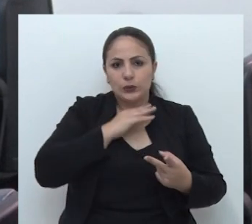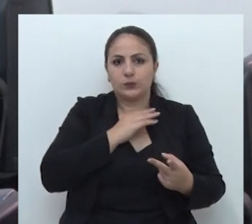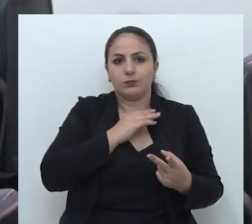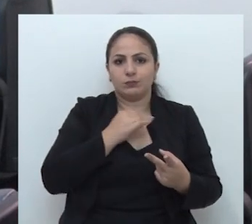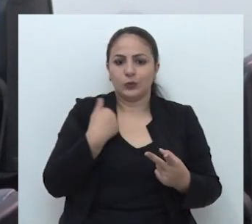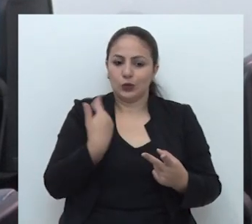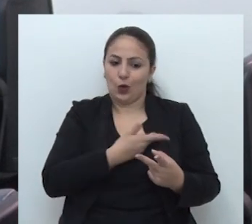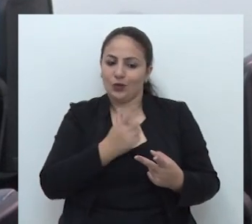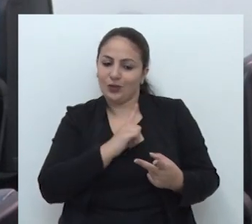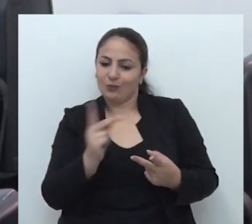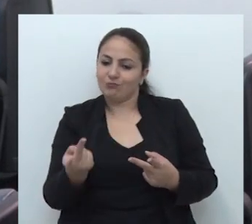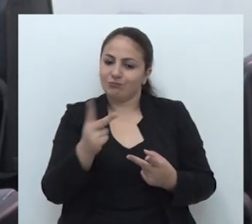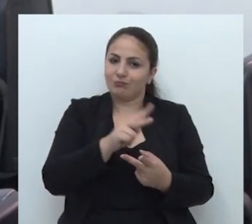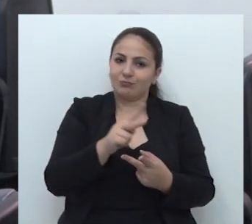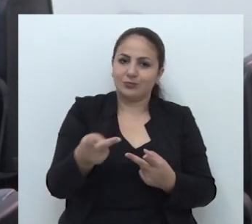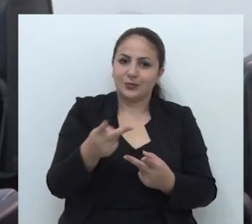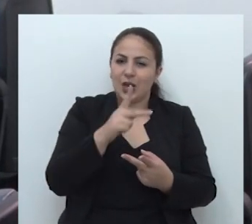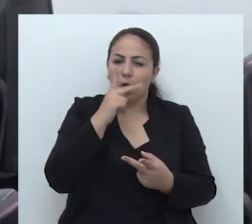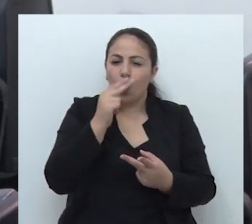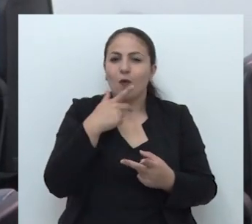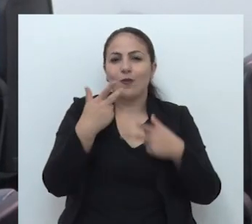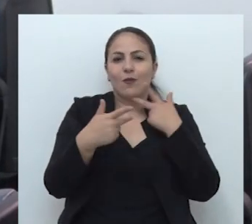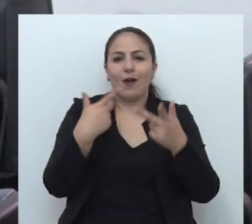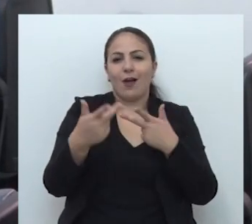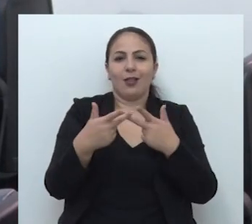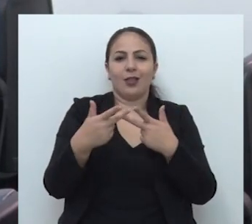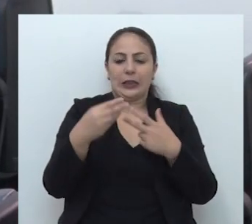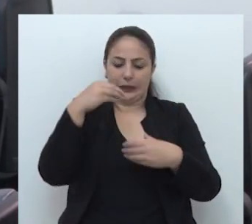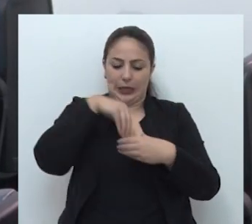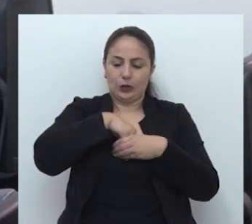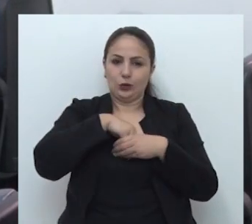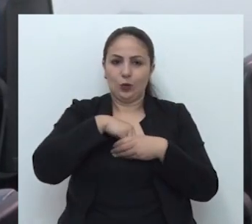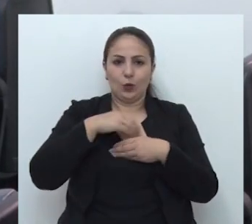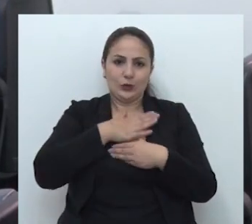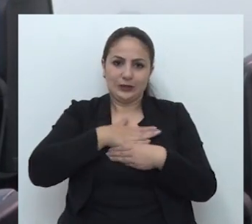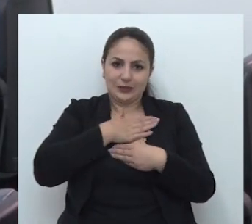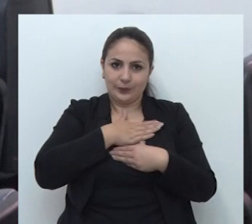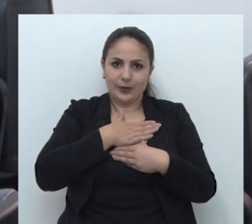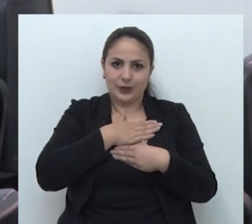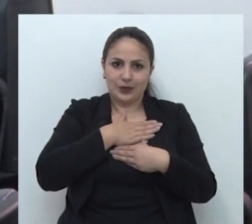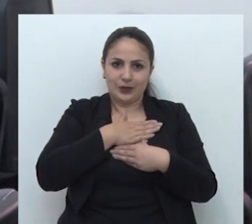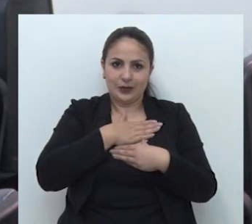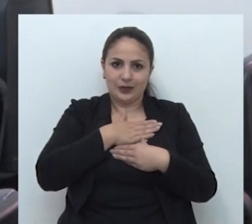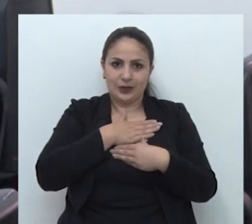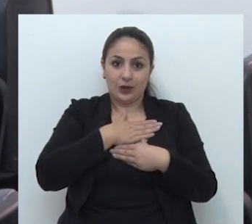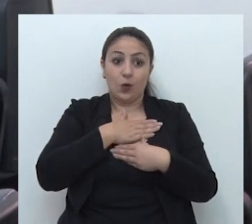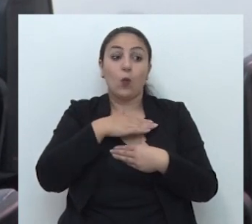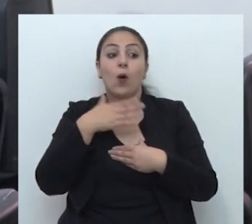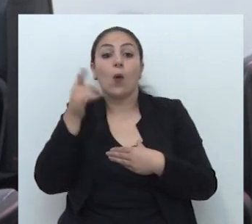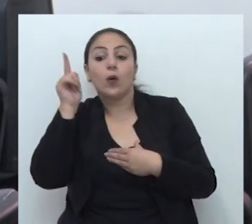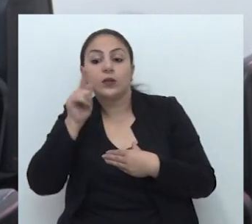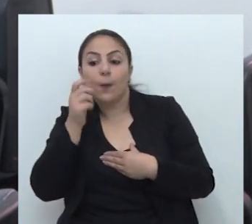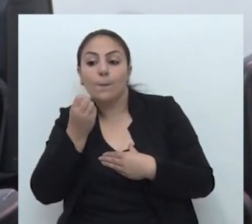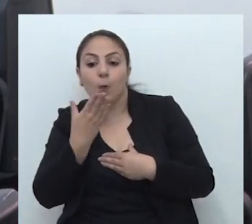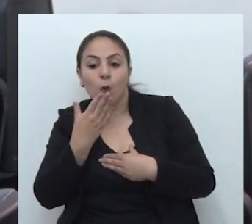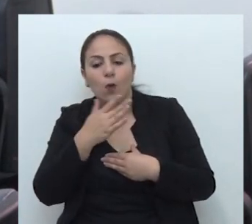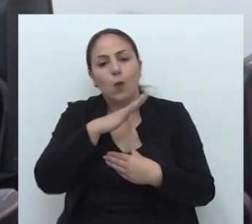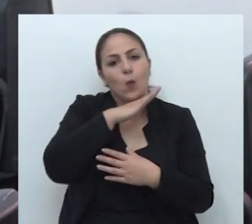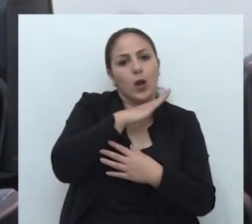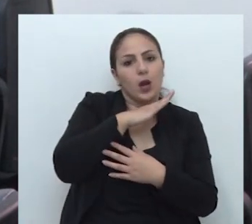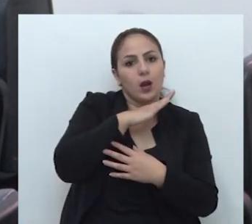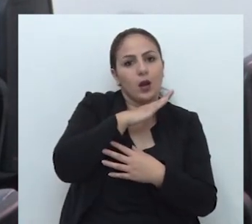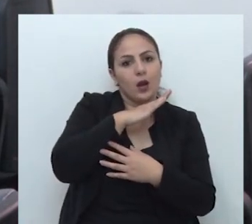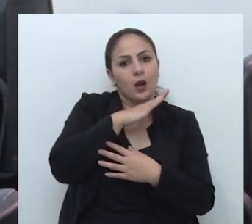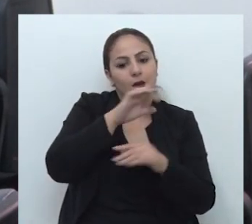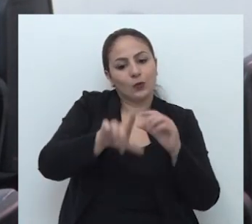Todos nós temos esses dois, como alguns dizem, né, lobos internos. A gente precisa cultivar esses lobos. Qual ganha? O mal ou o bom?